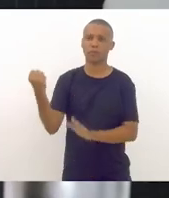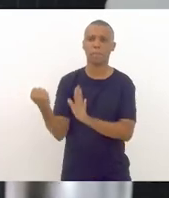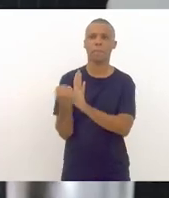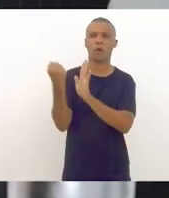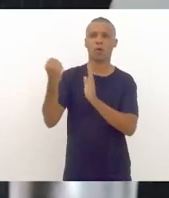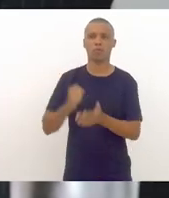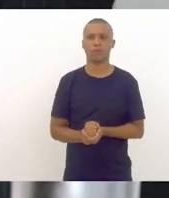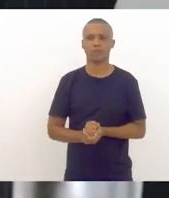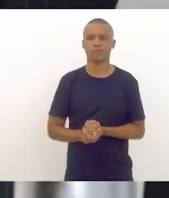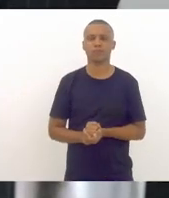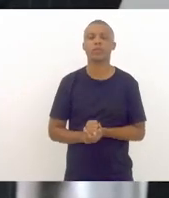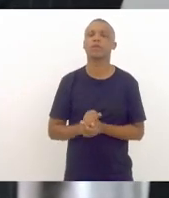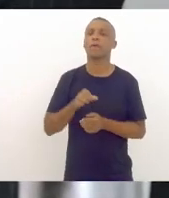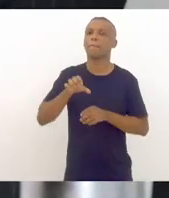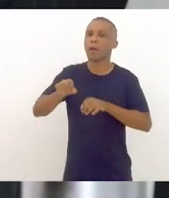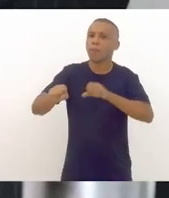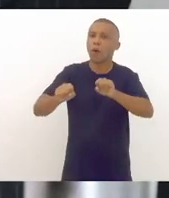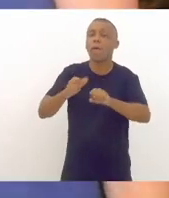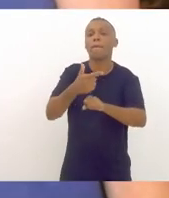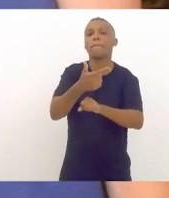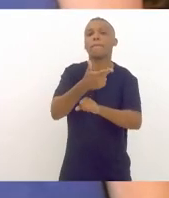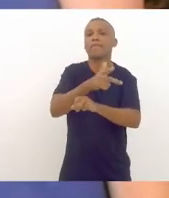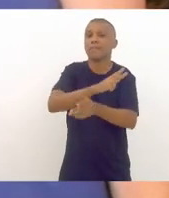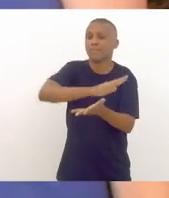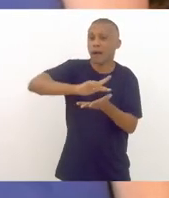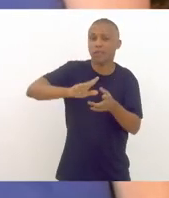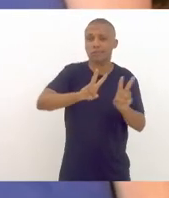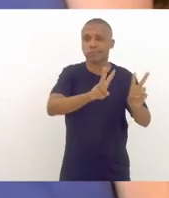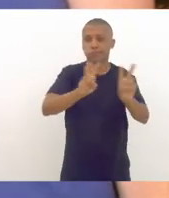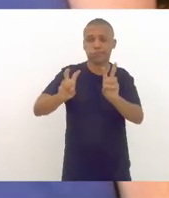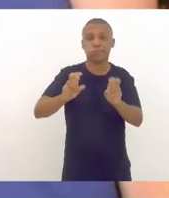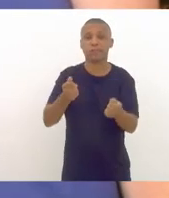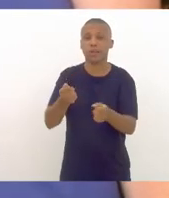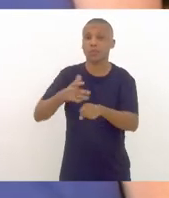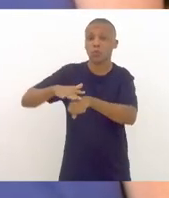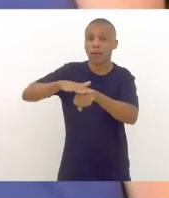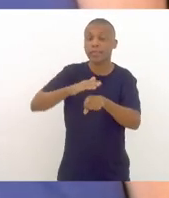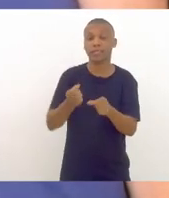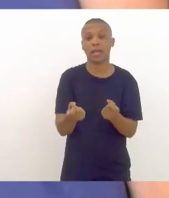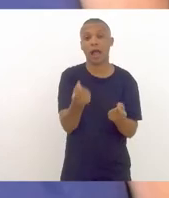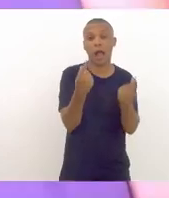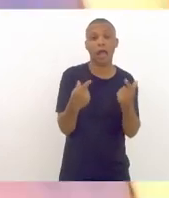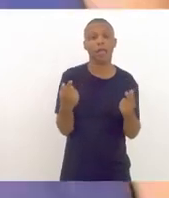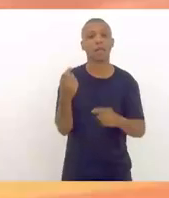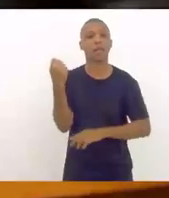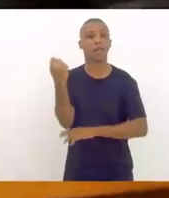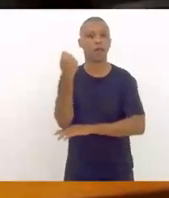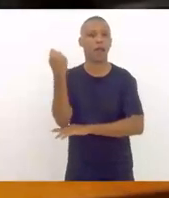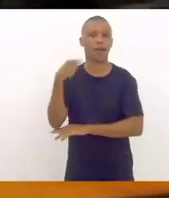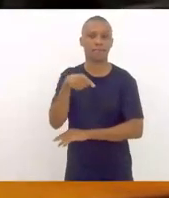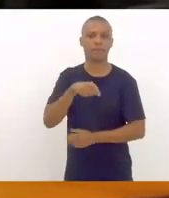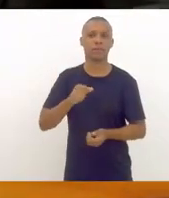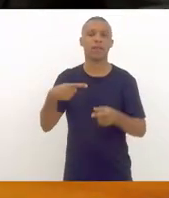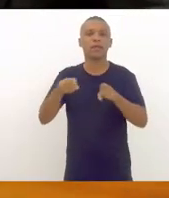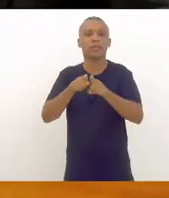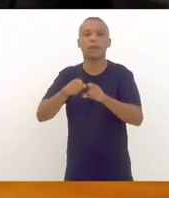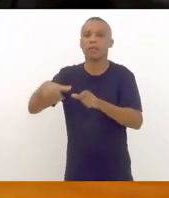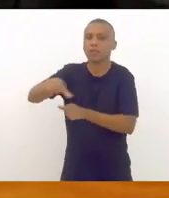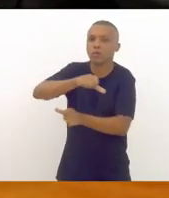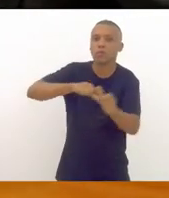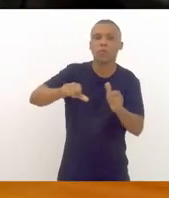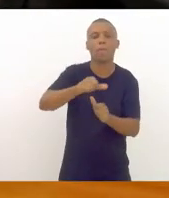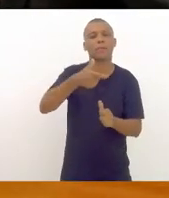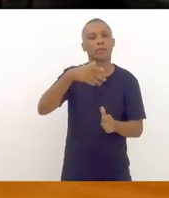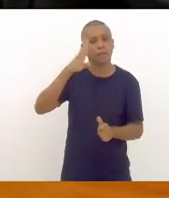abraçou outras causas, como a causa das doenças raras e graves. Ele também se tornou uma das